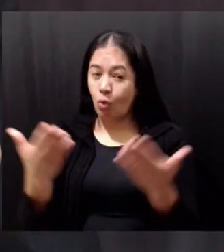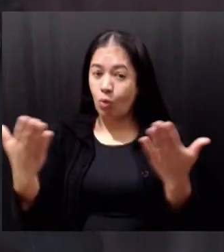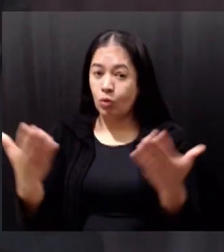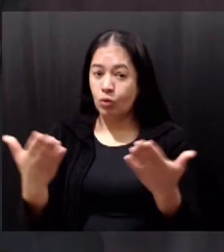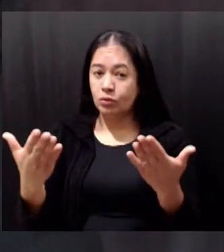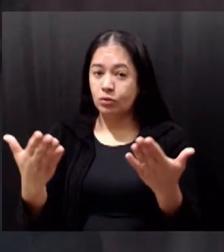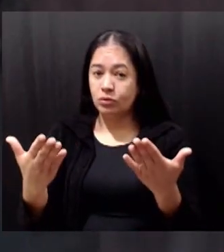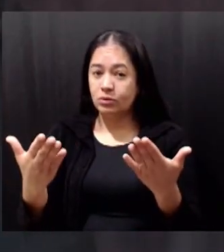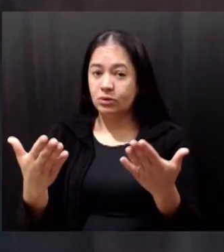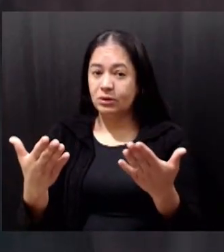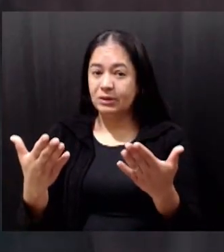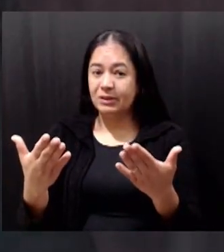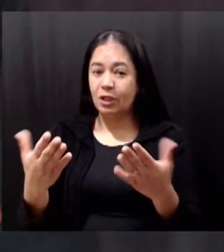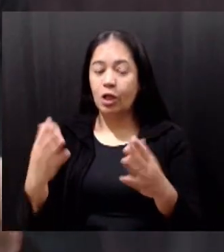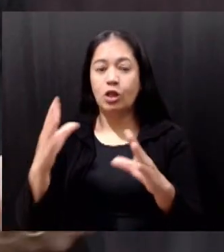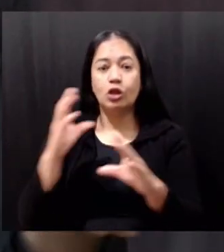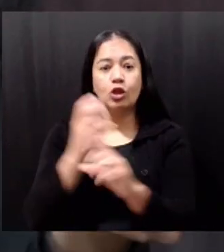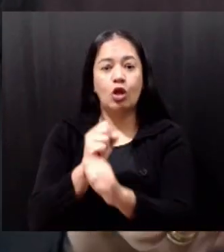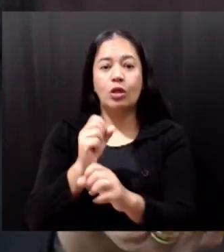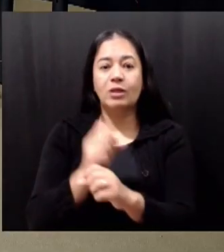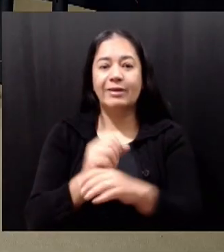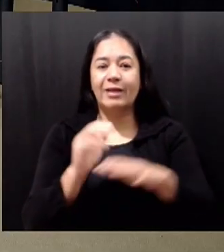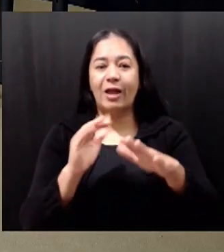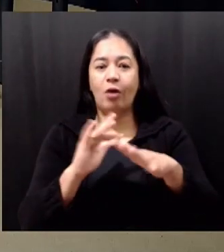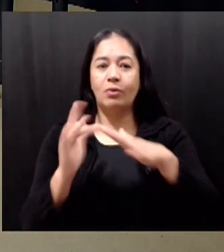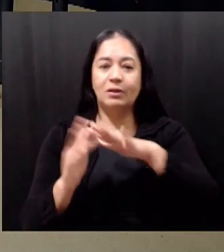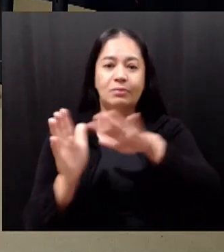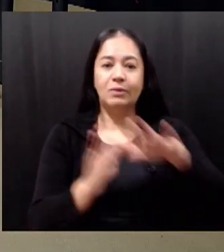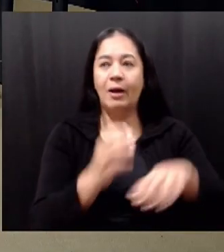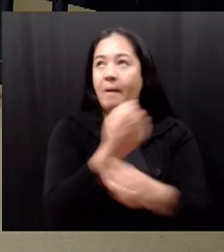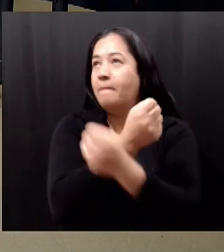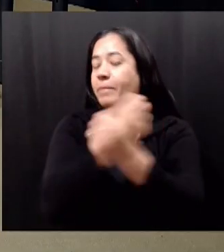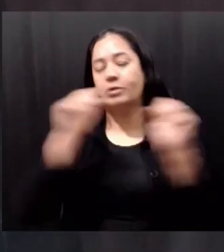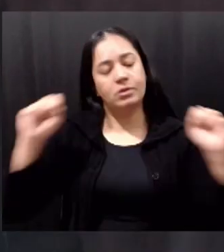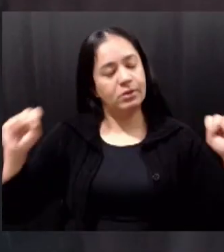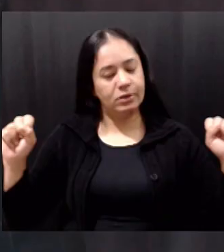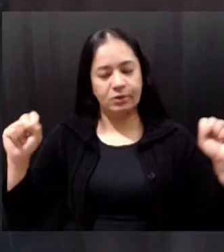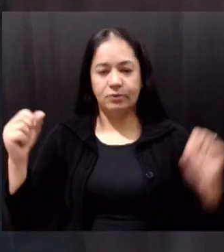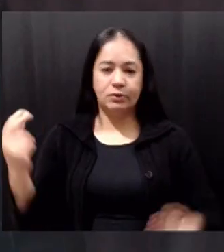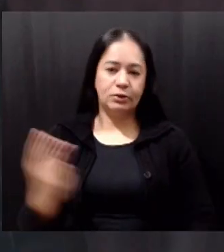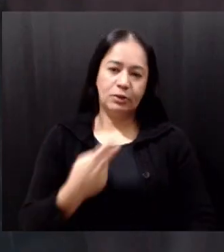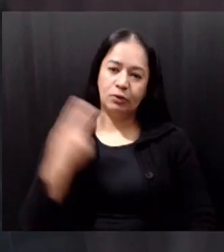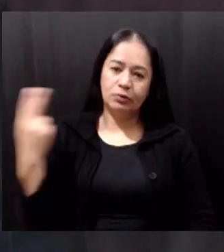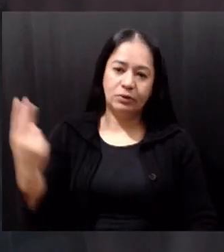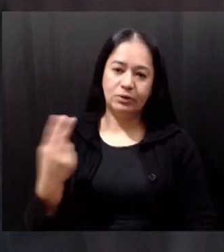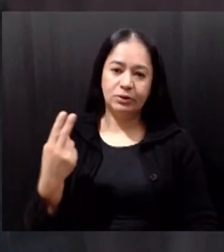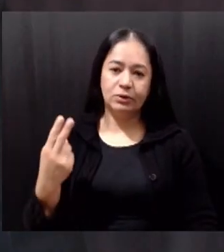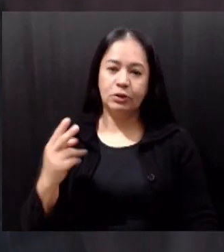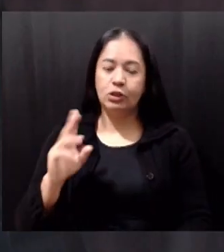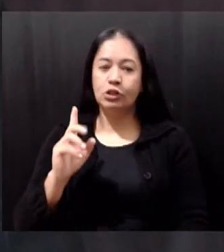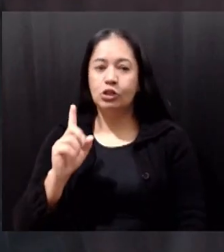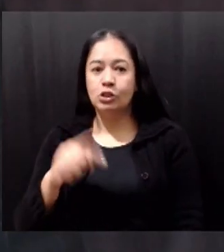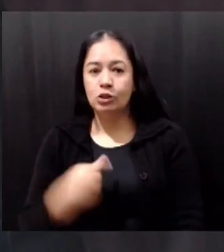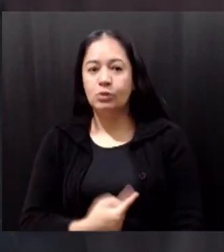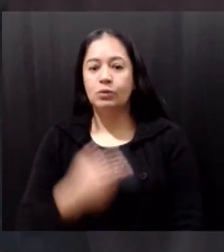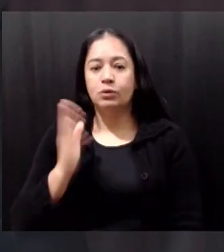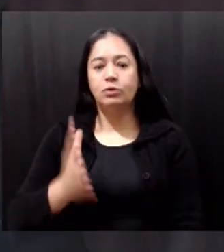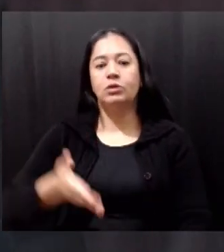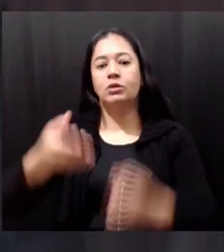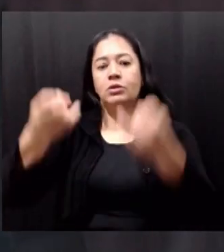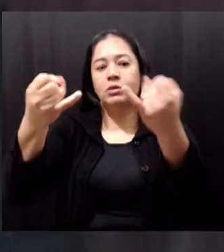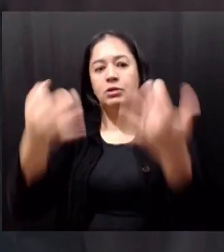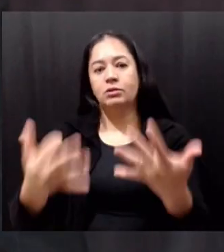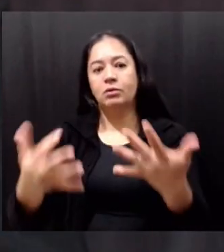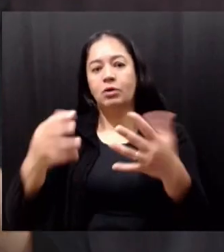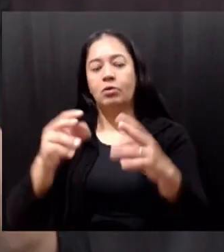absolutamente desconectado é impossível, É né? impossível. Aham. Hoje a gente já fala, né? A gente usa muito o termo que é a